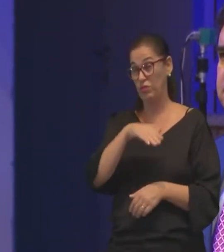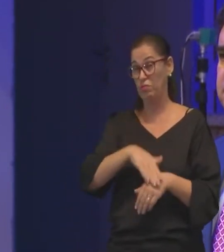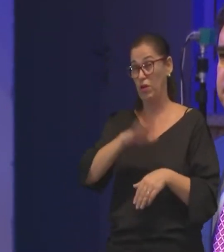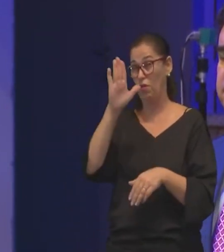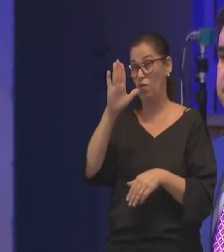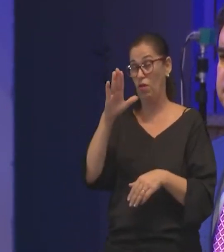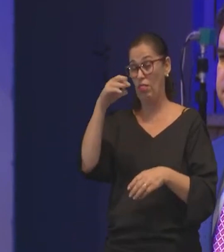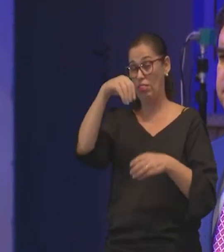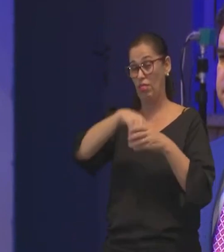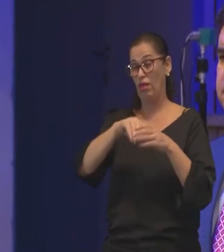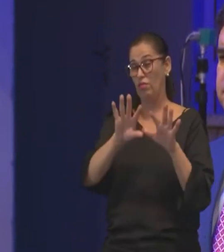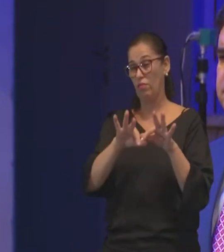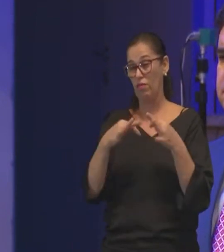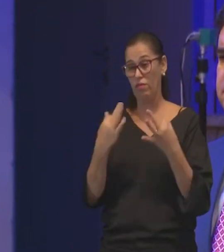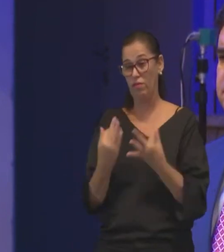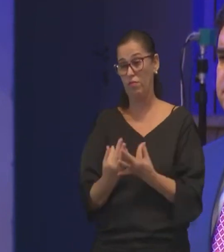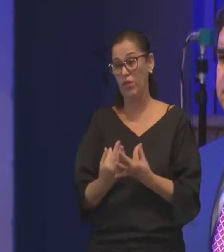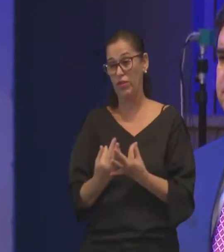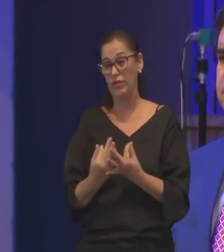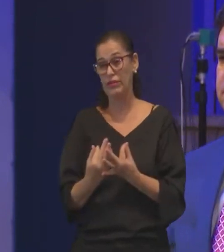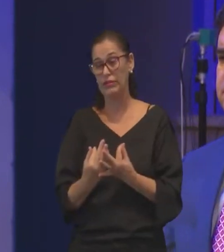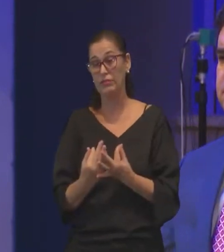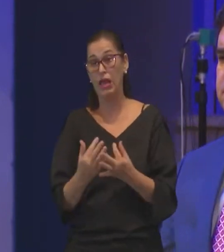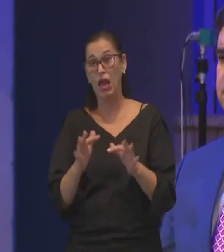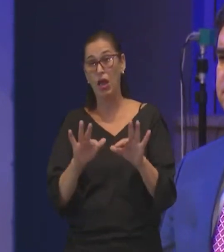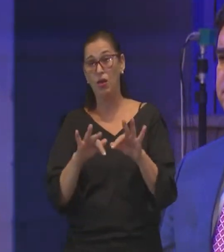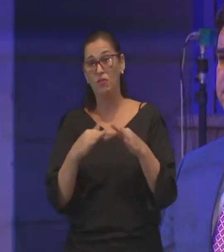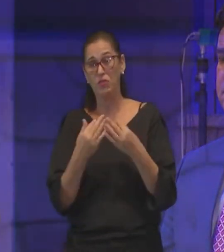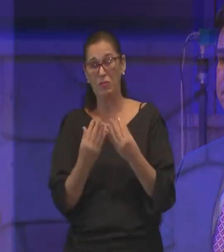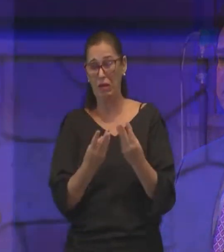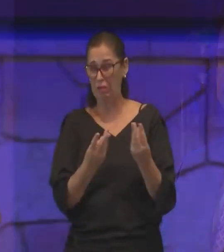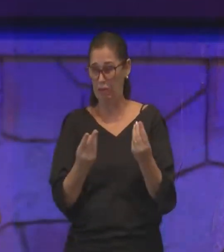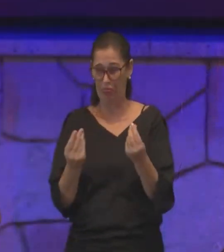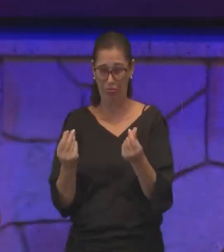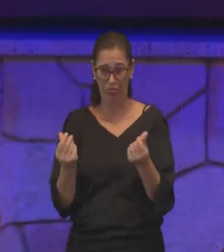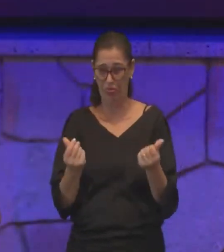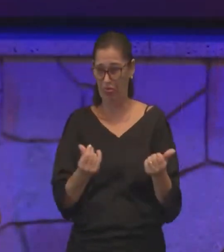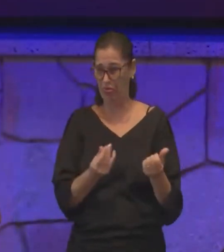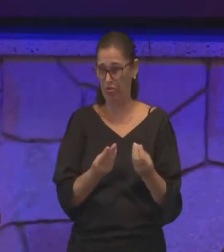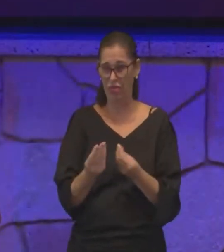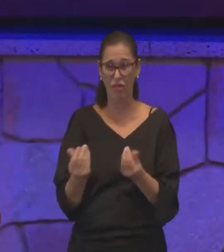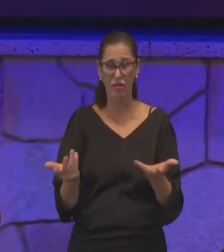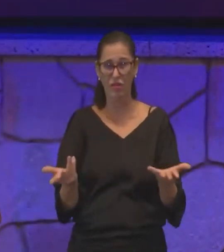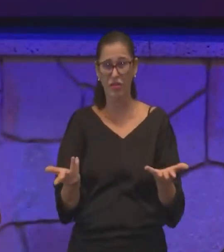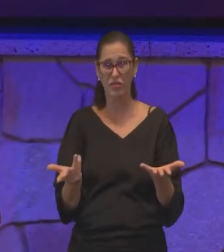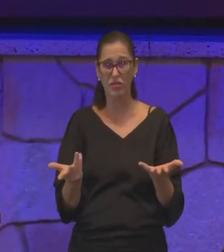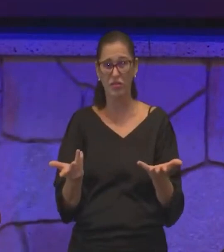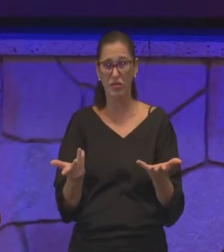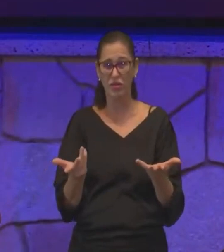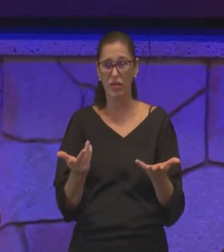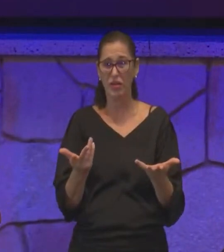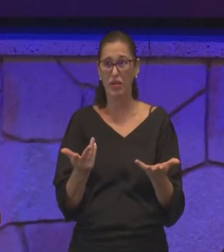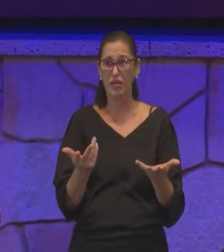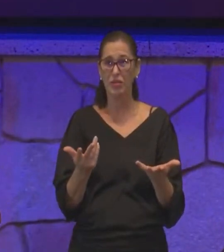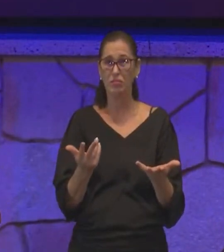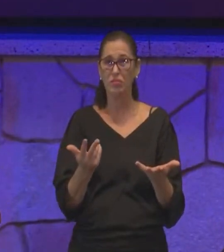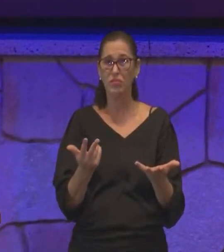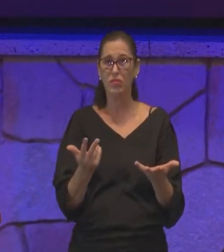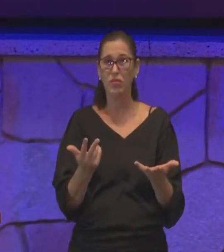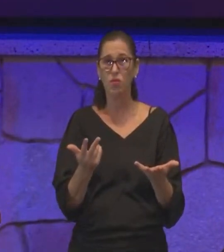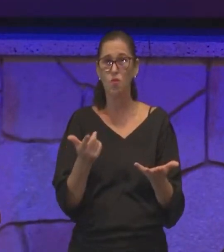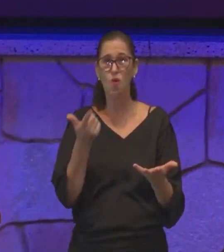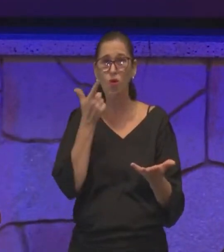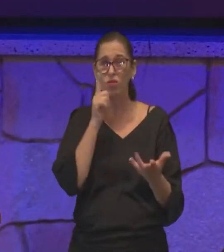familiar. Que família esfacelada! Eles não estão percebendo qual é a vontade de